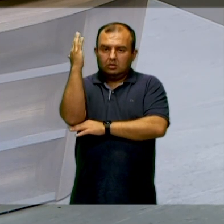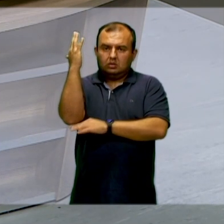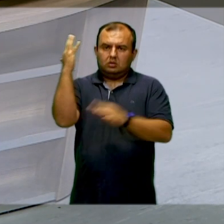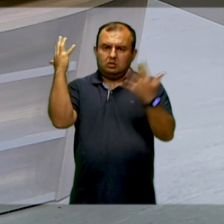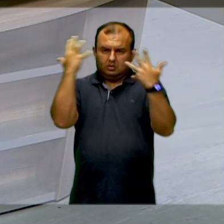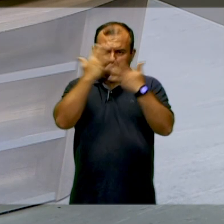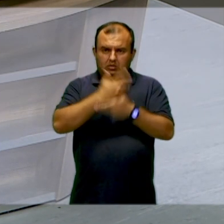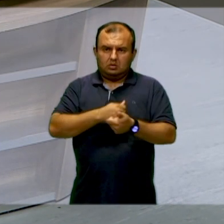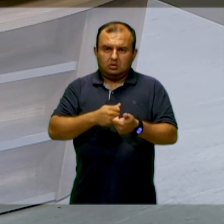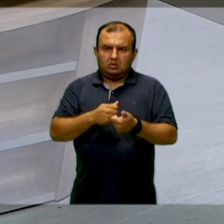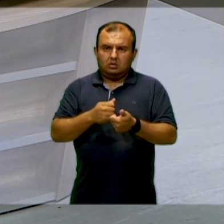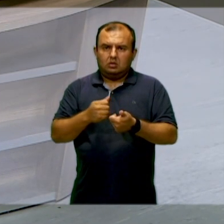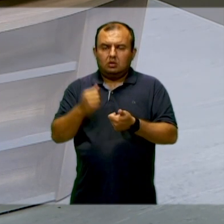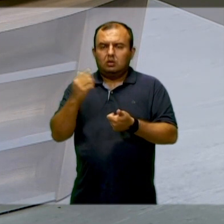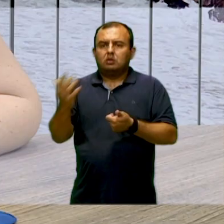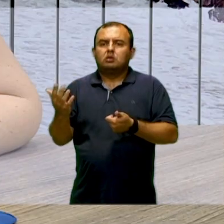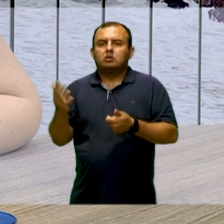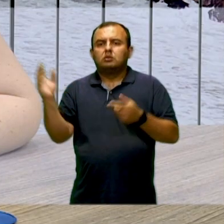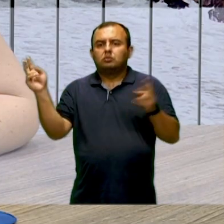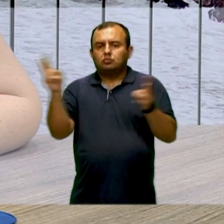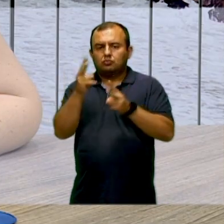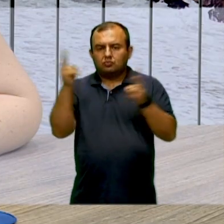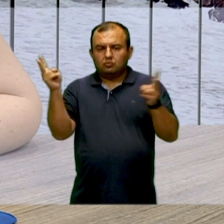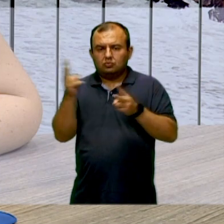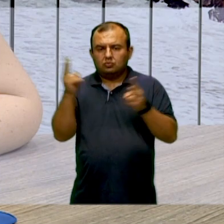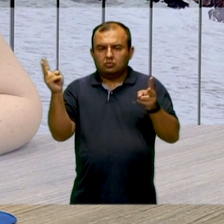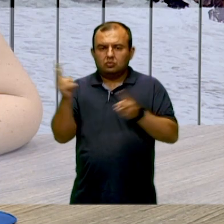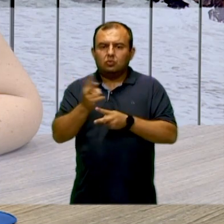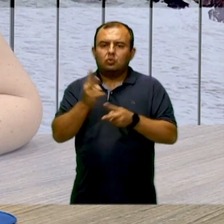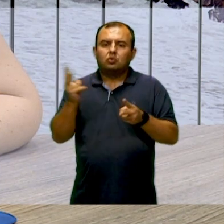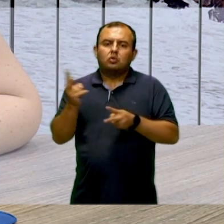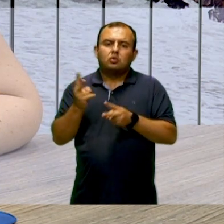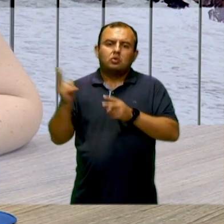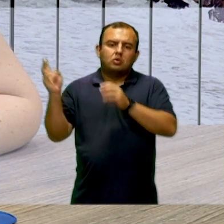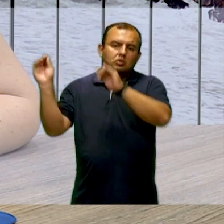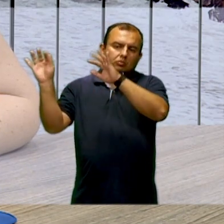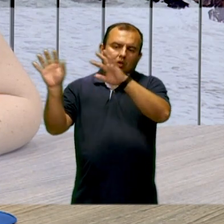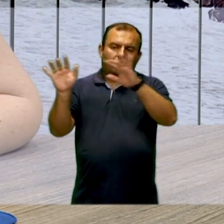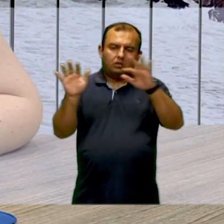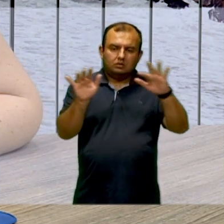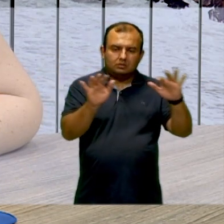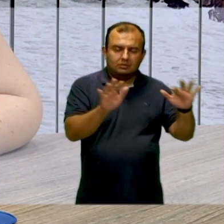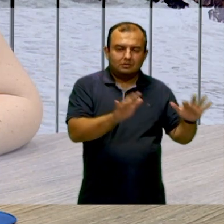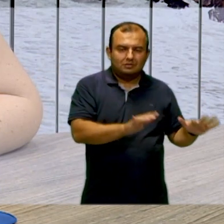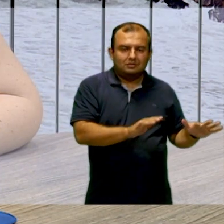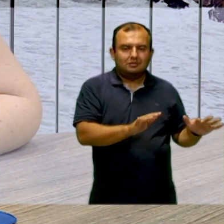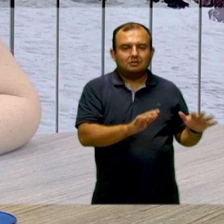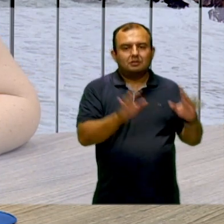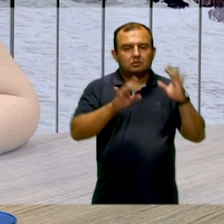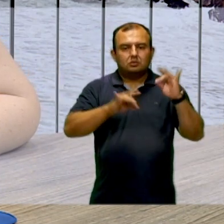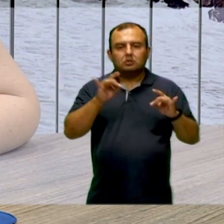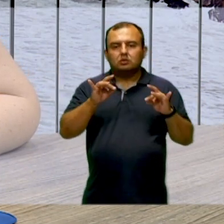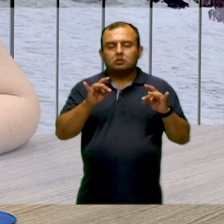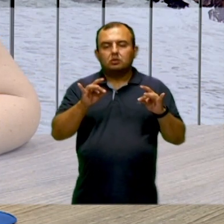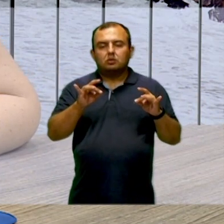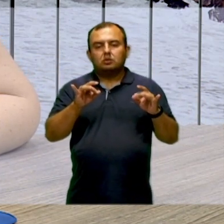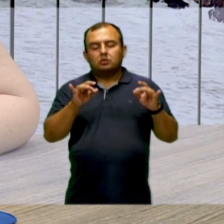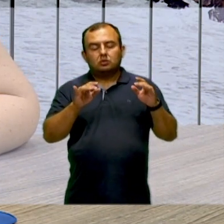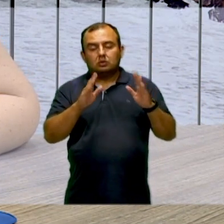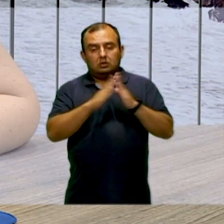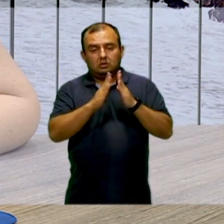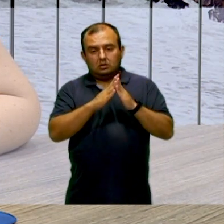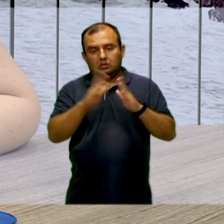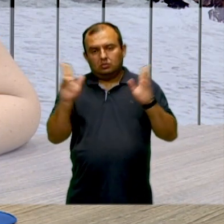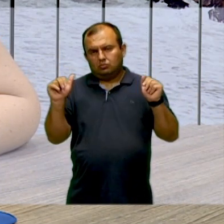bonita ali na parte de trás, aquele vento leva tudo, todas as folhas dela caem ali no teatro. Ele nunca tinha passado ainda, nunca